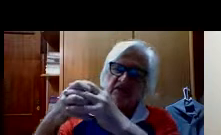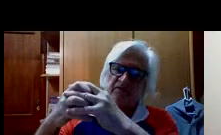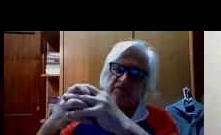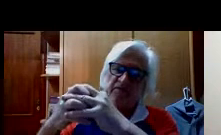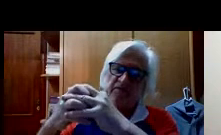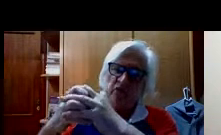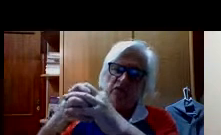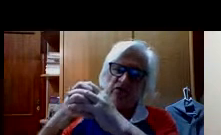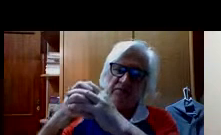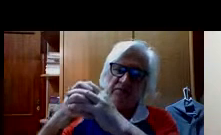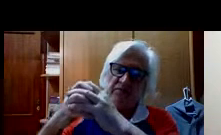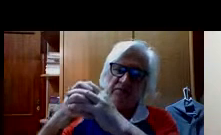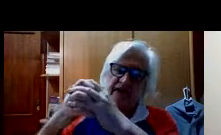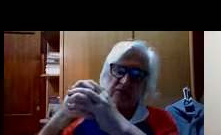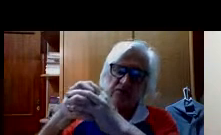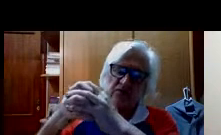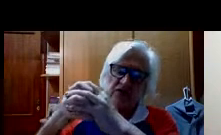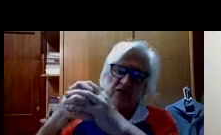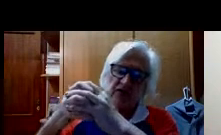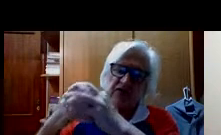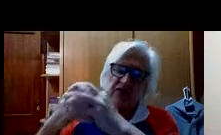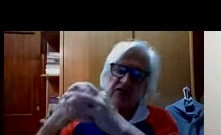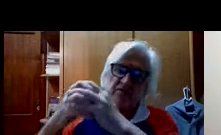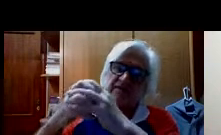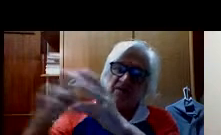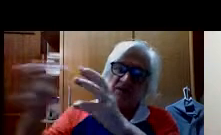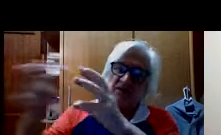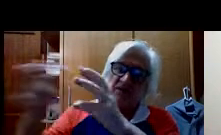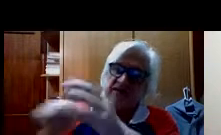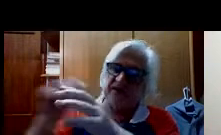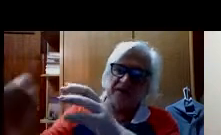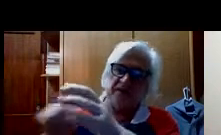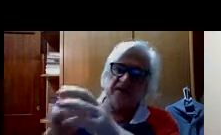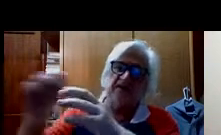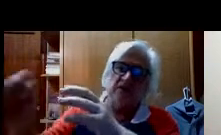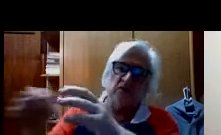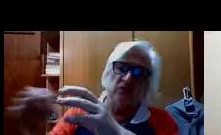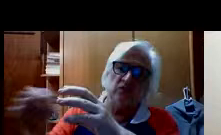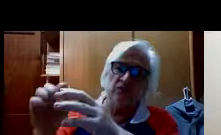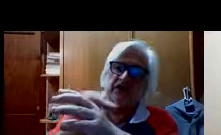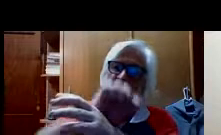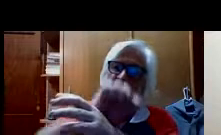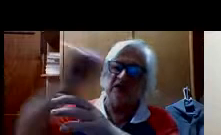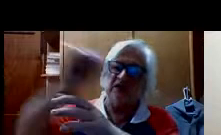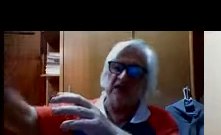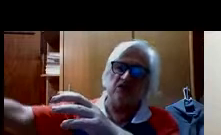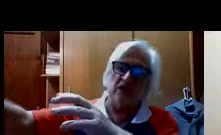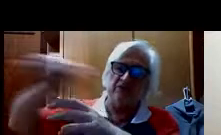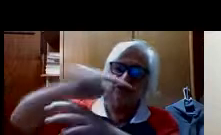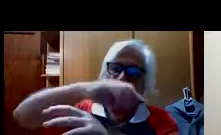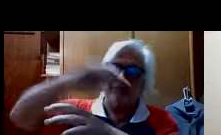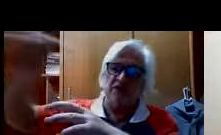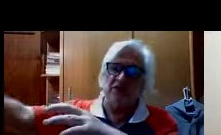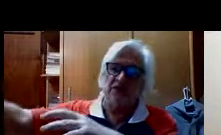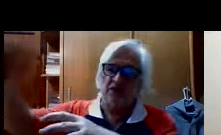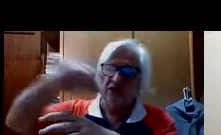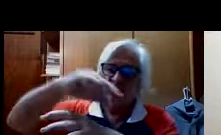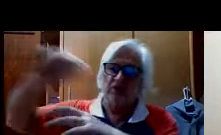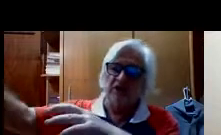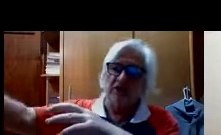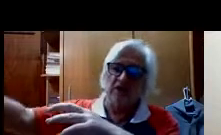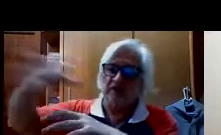compartilhado, né, entre dois ou mais átomos, mas ele não sai daquele circuito, ao contrário dos metais, que o átomo